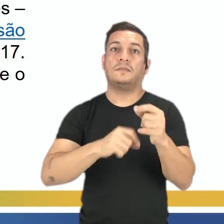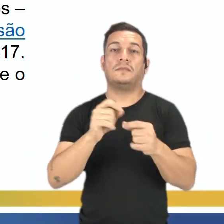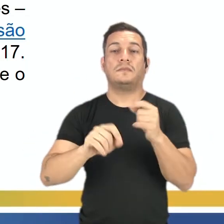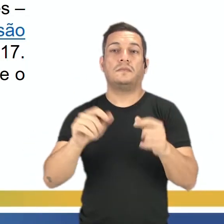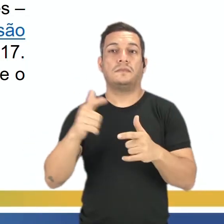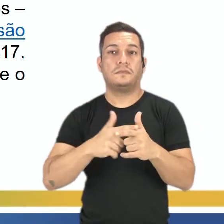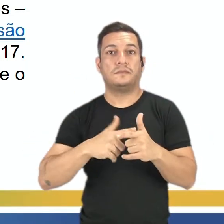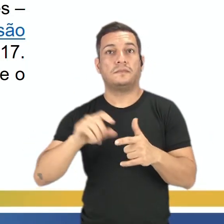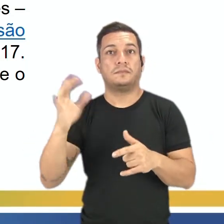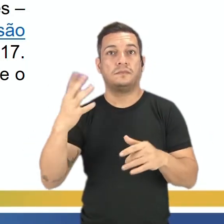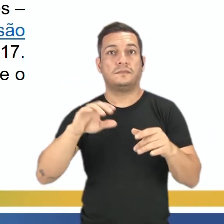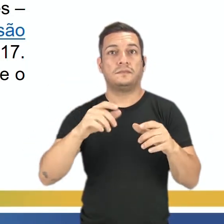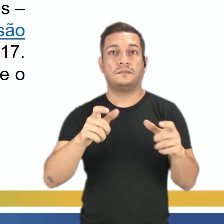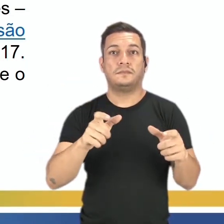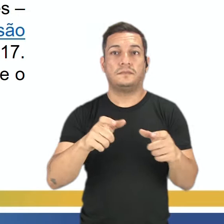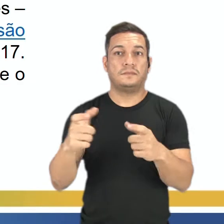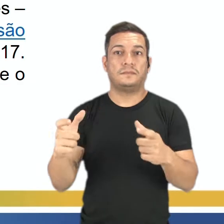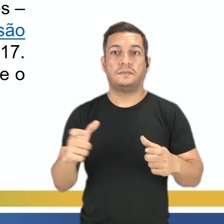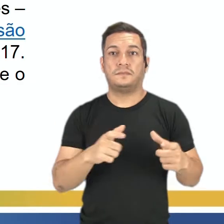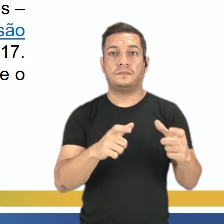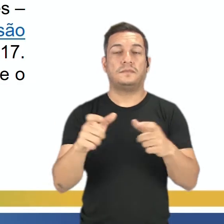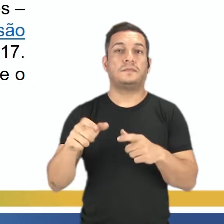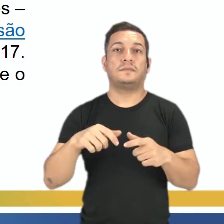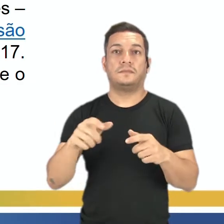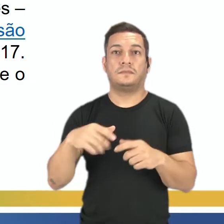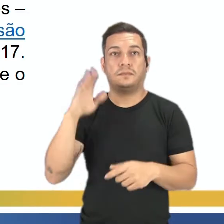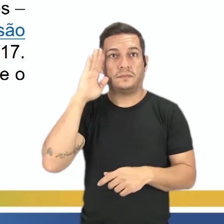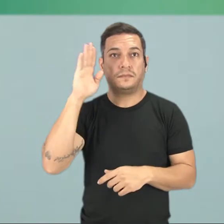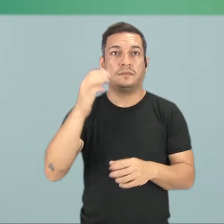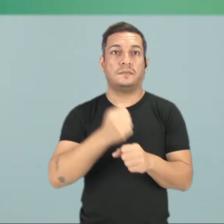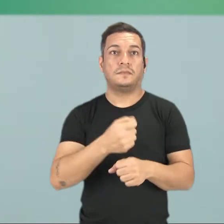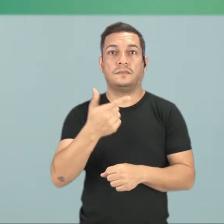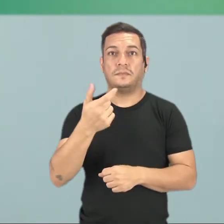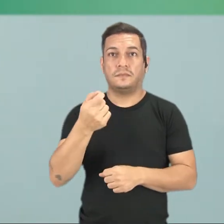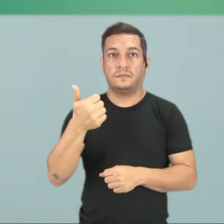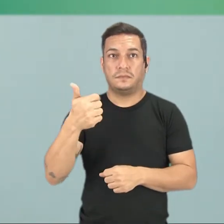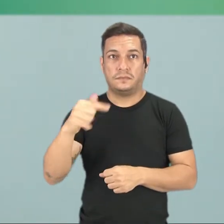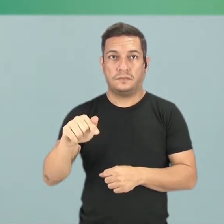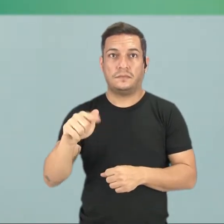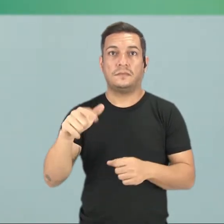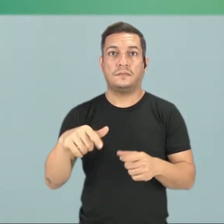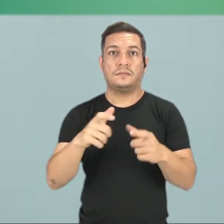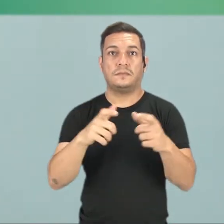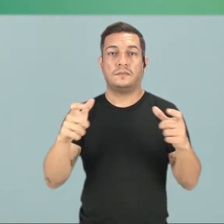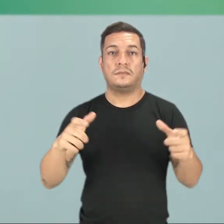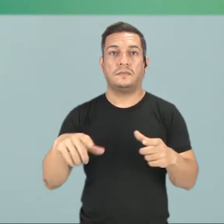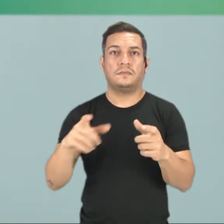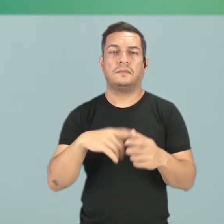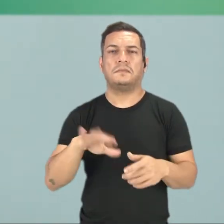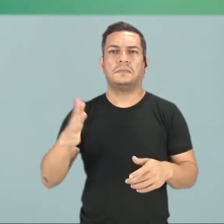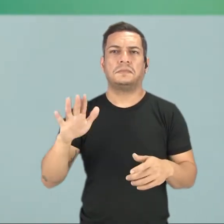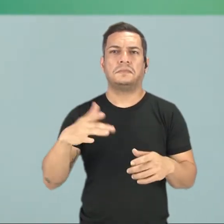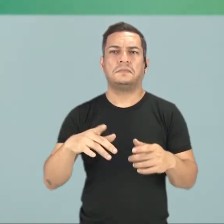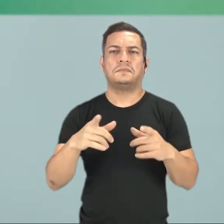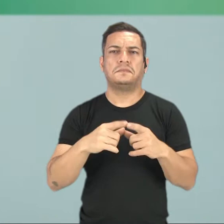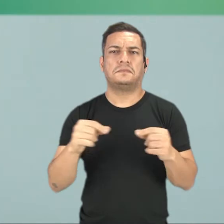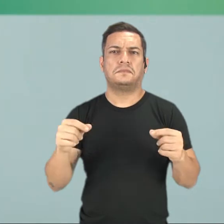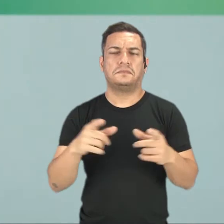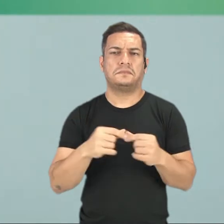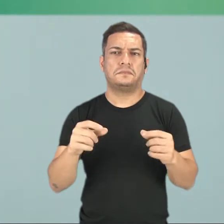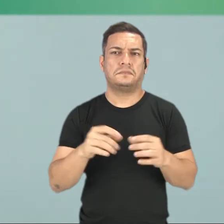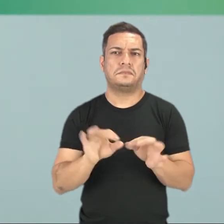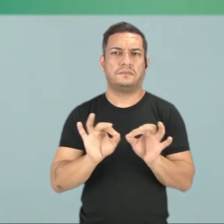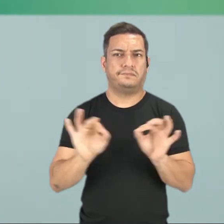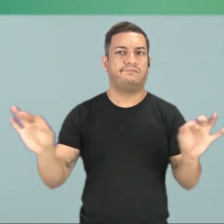campo, principalmente em 2017. Então, essa área equivale ao tamanho do Japão, um pouco maior do que a Alemanha.